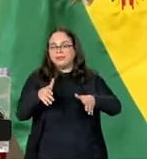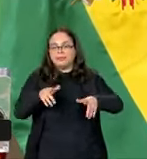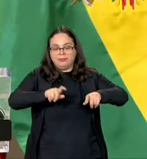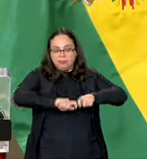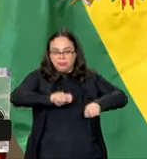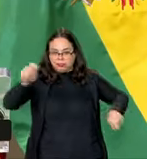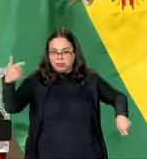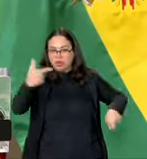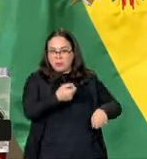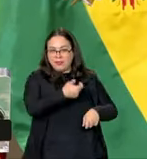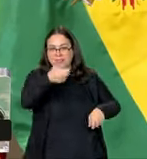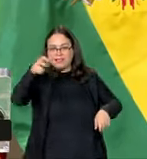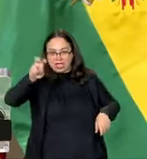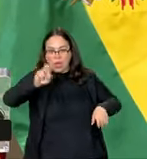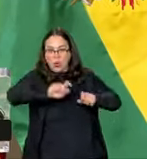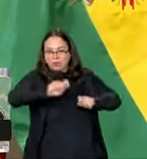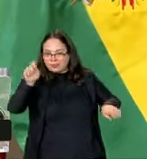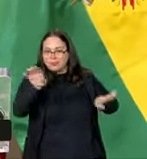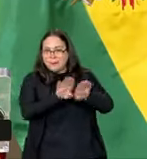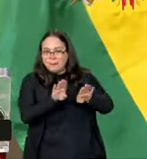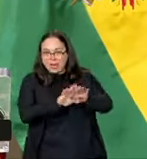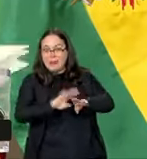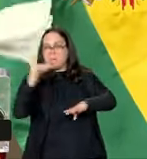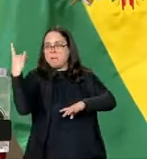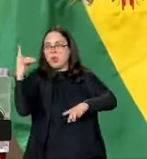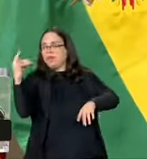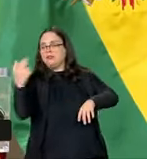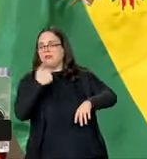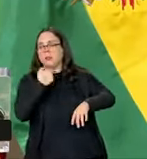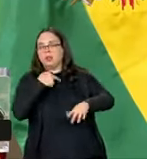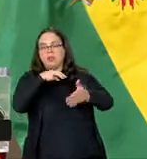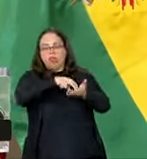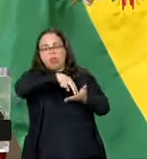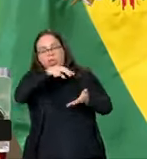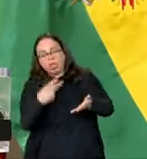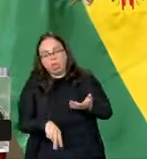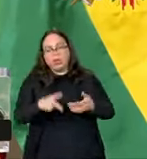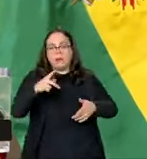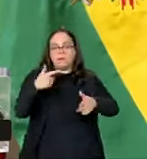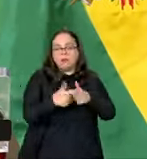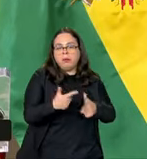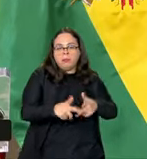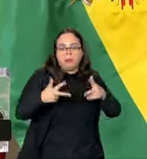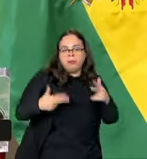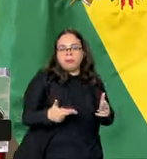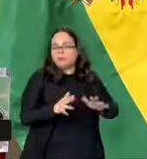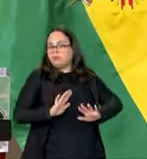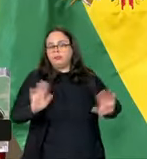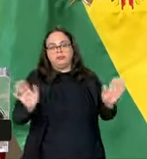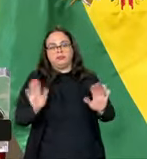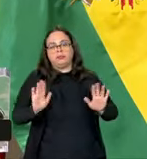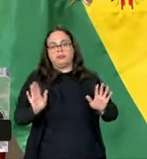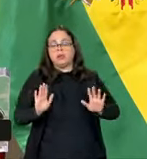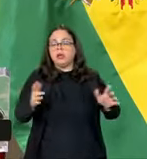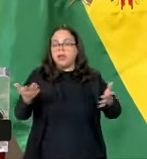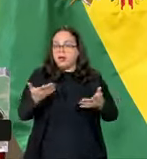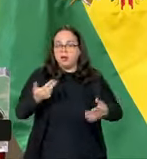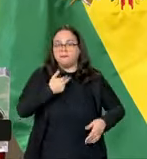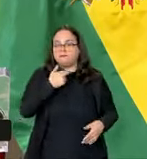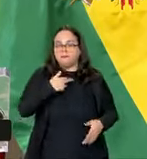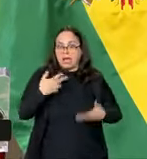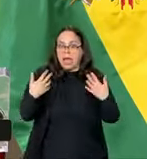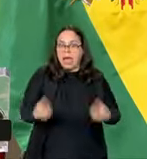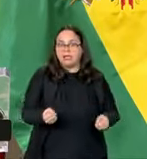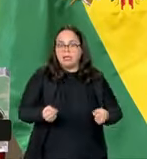2025, a Bolívia não pode voltar a cair nessa armadilha. No podemos tolerar